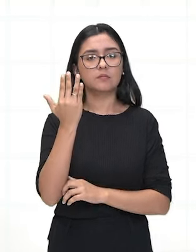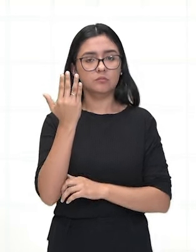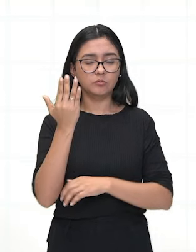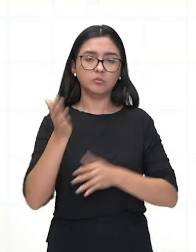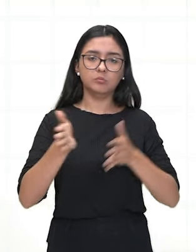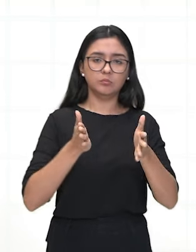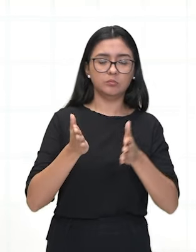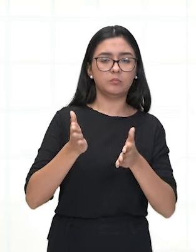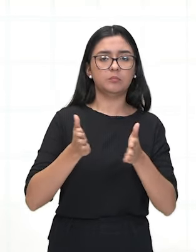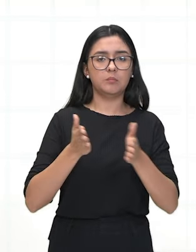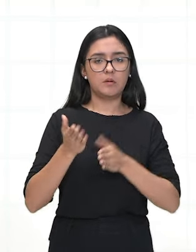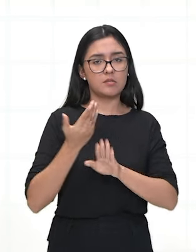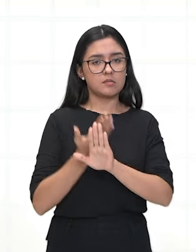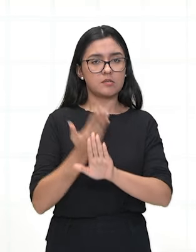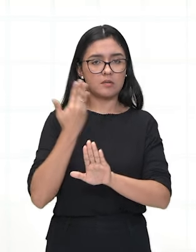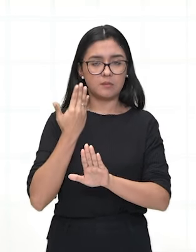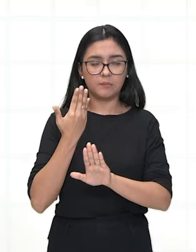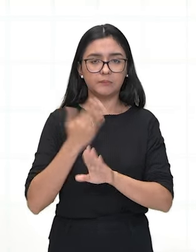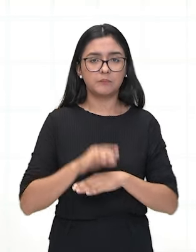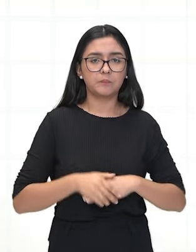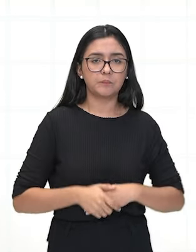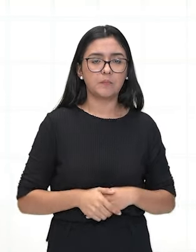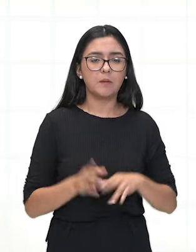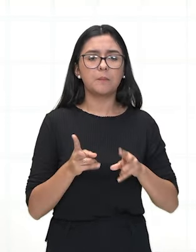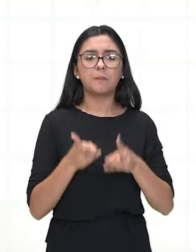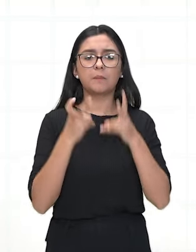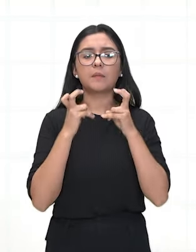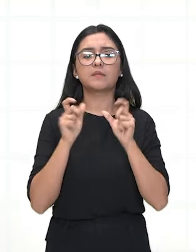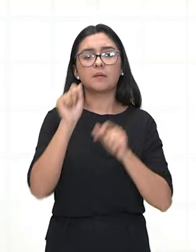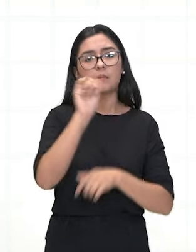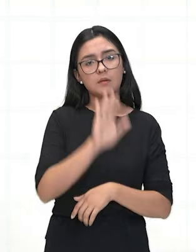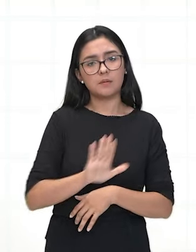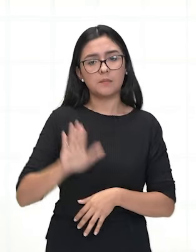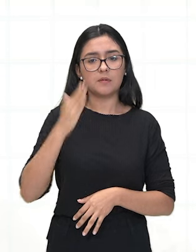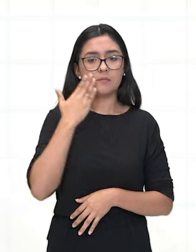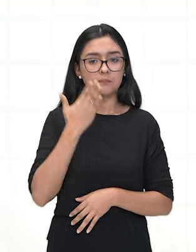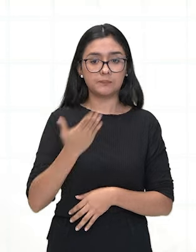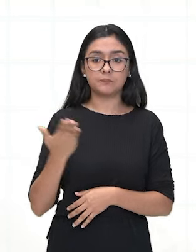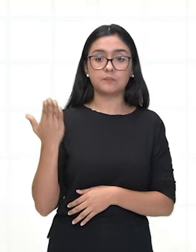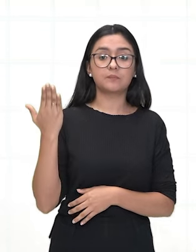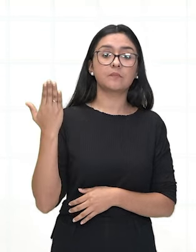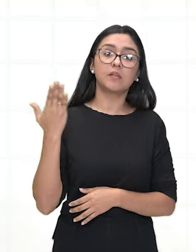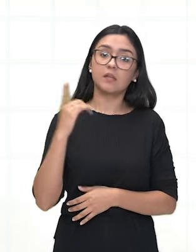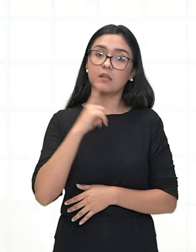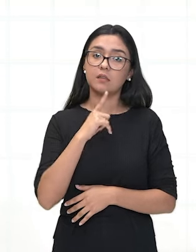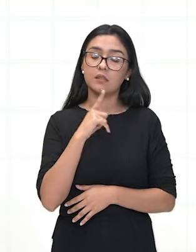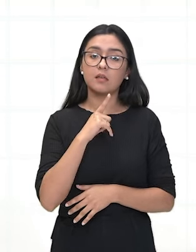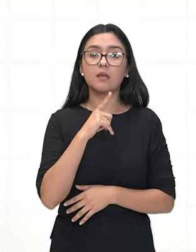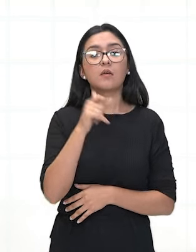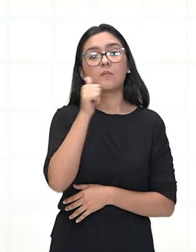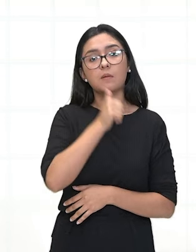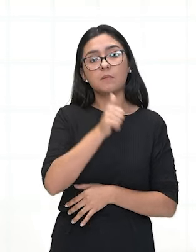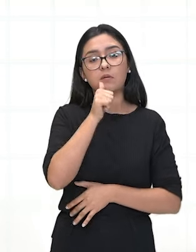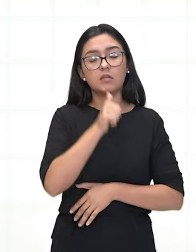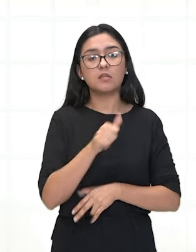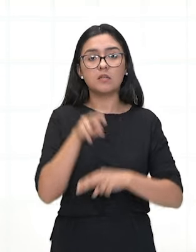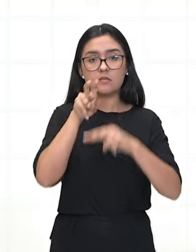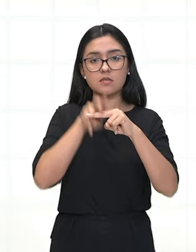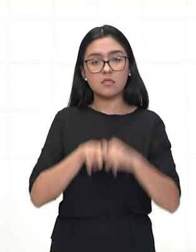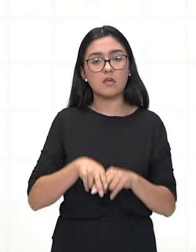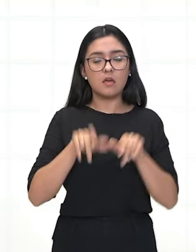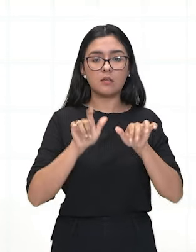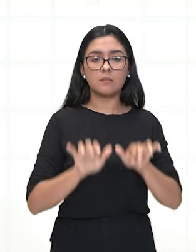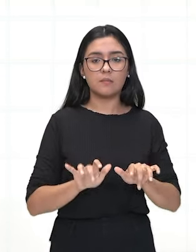determinado momento no passado Observe aí nessa imagem nós temos uma menina né ela está sentada ali ao piano